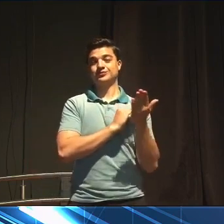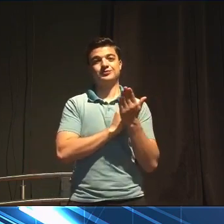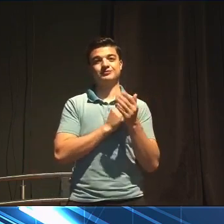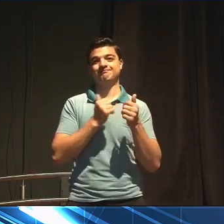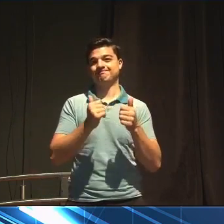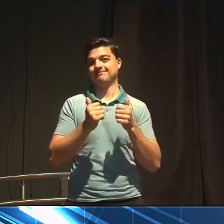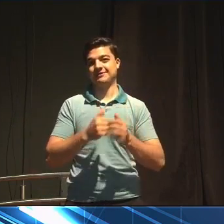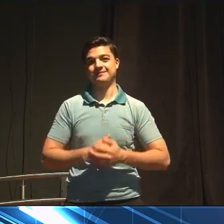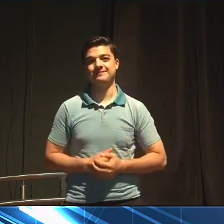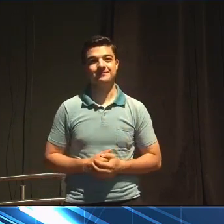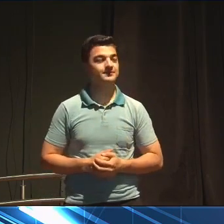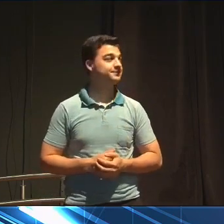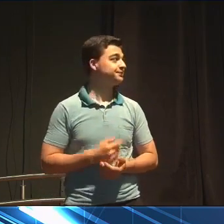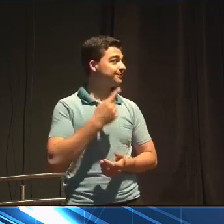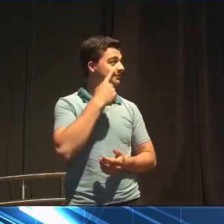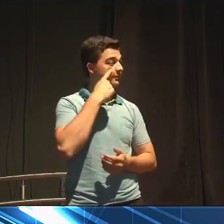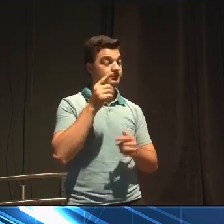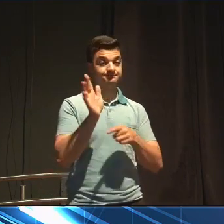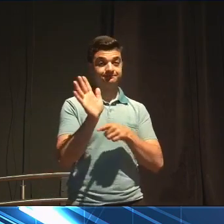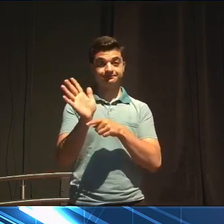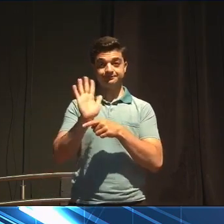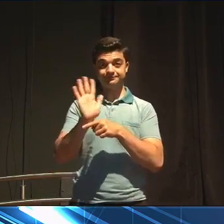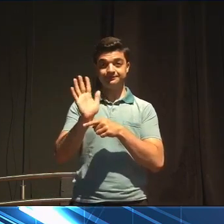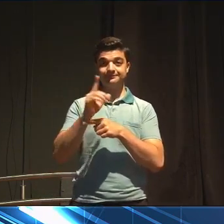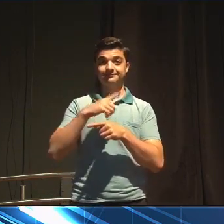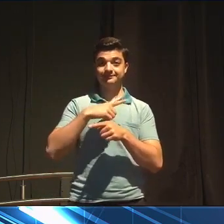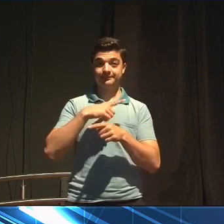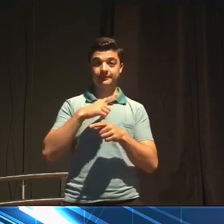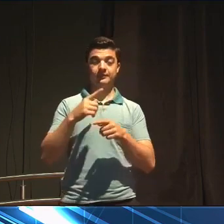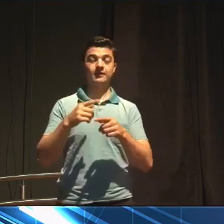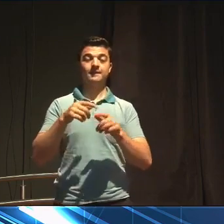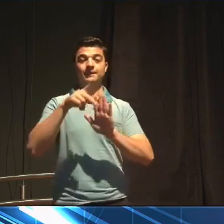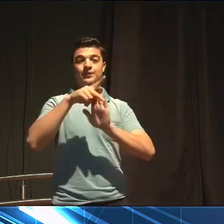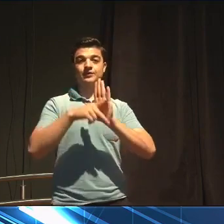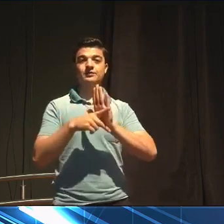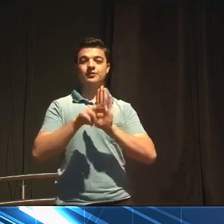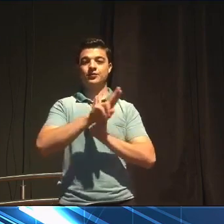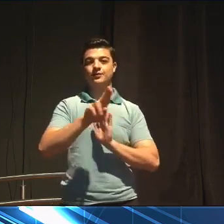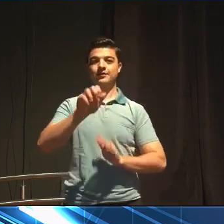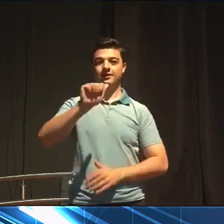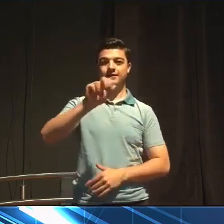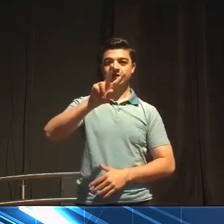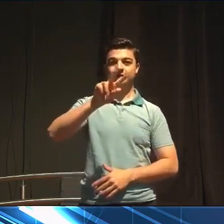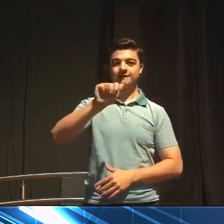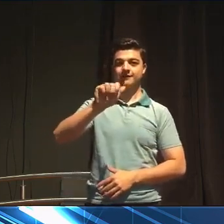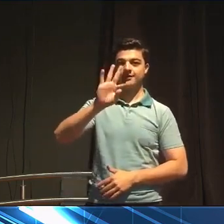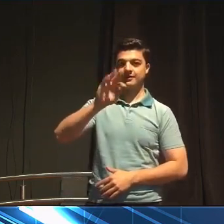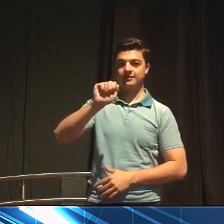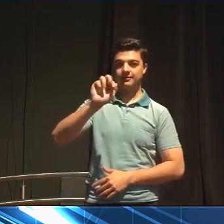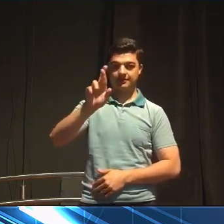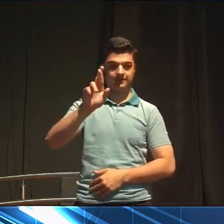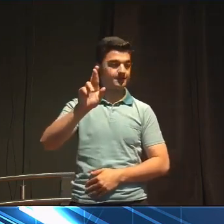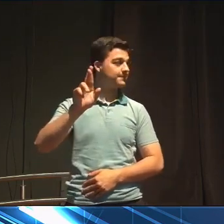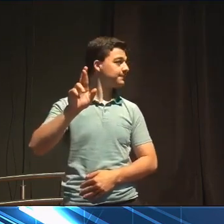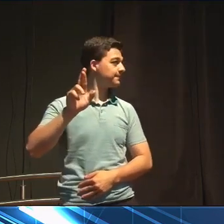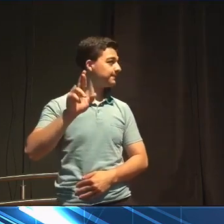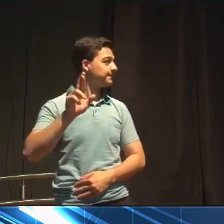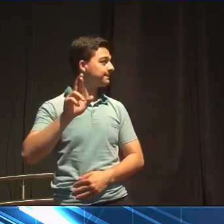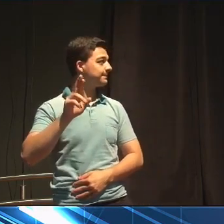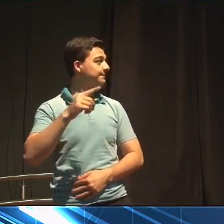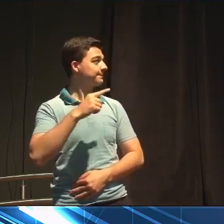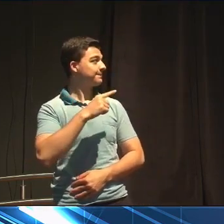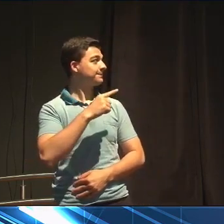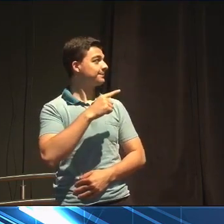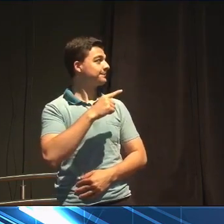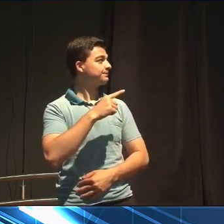que eu vou mostrar é um projeto chamado Avatar da NVIDIA, né? Isso aqui é um projeto que chama Talking Kiosk, que é a ideia de